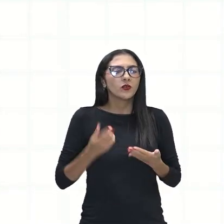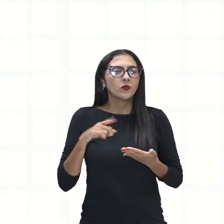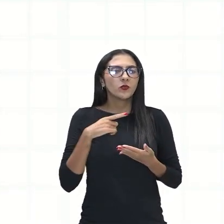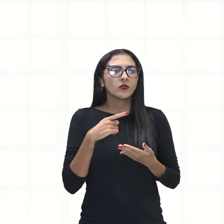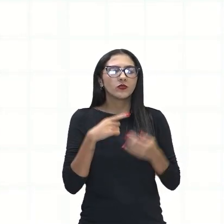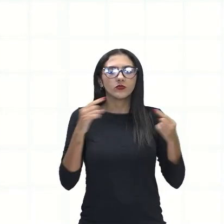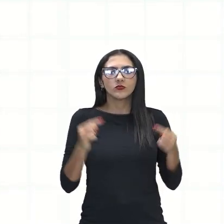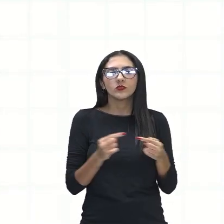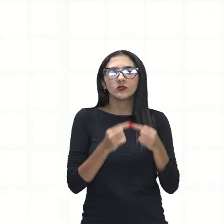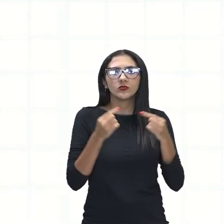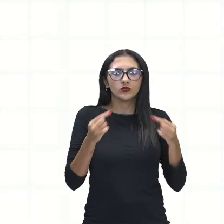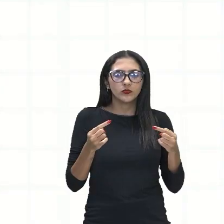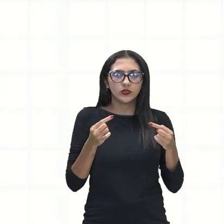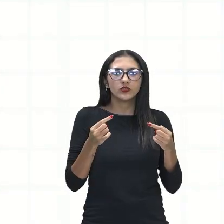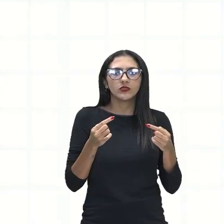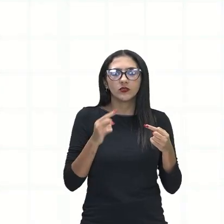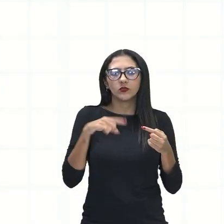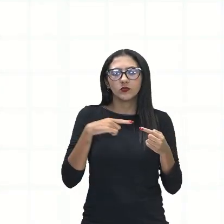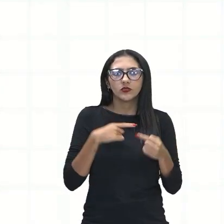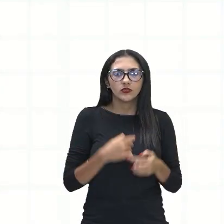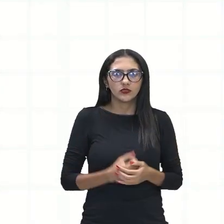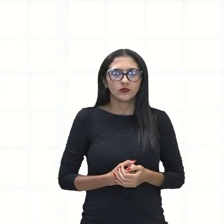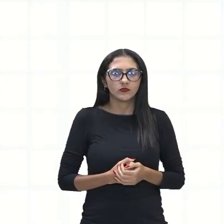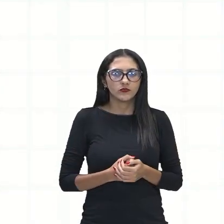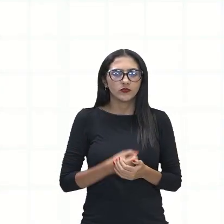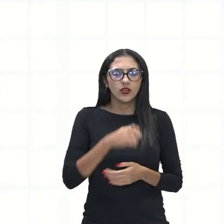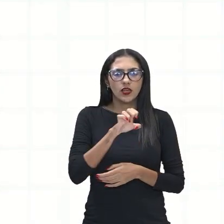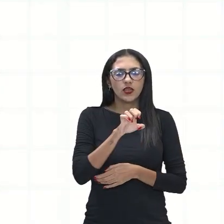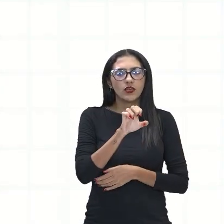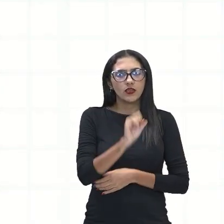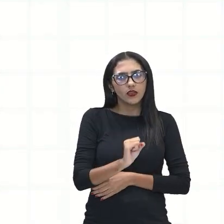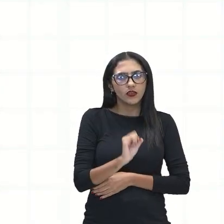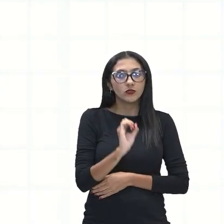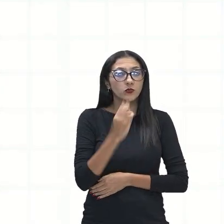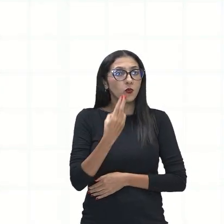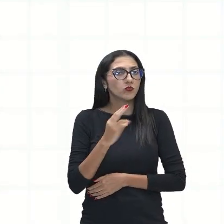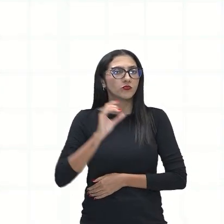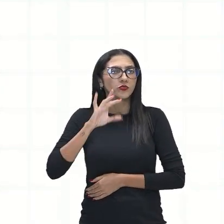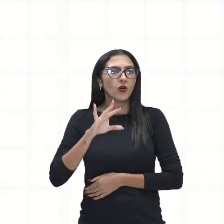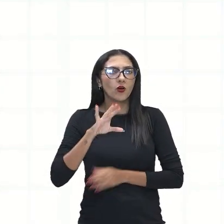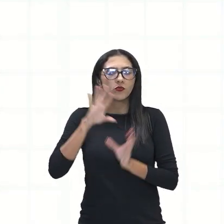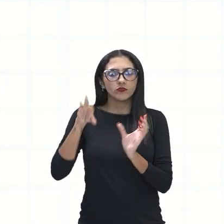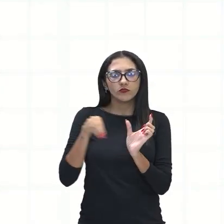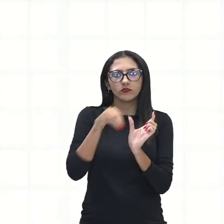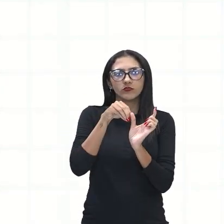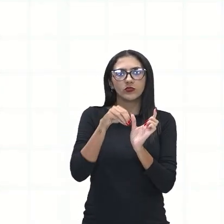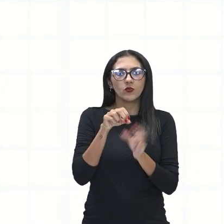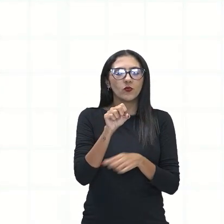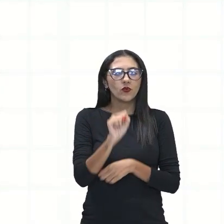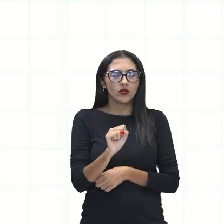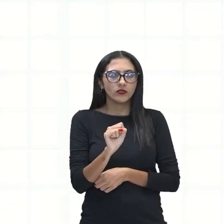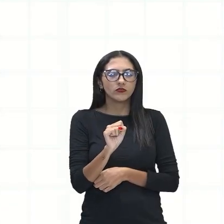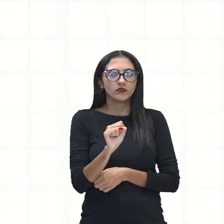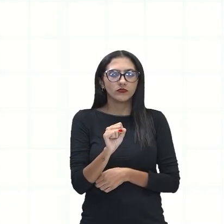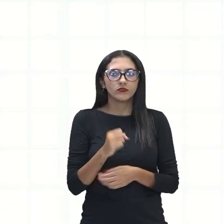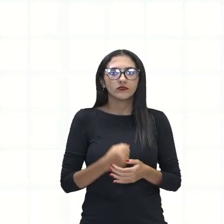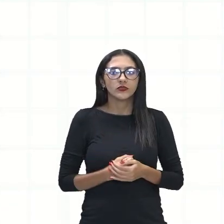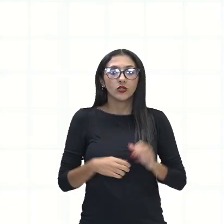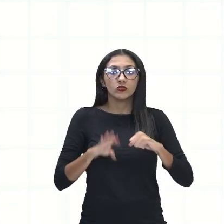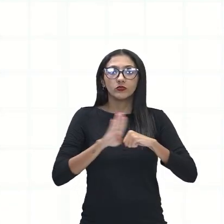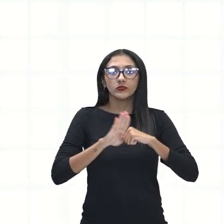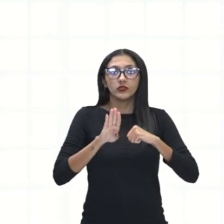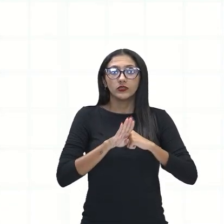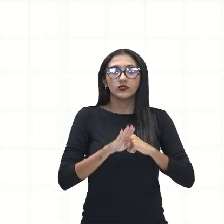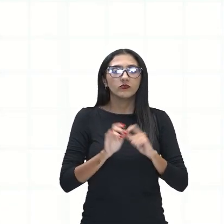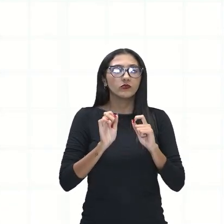vamos aplicar? Será que é para aplicar ES ou só o S, né? Estamos falando sobre substantivos